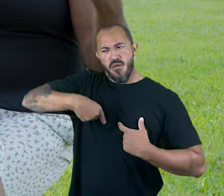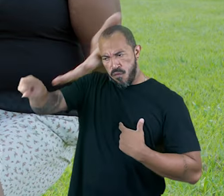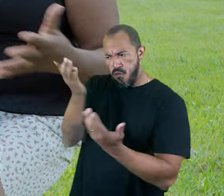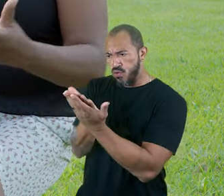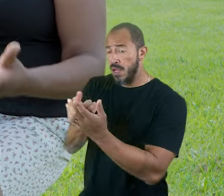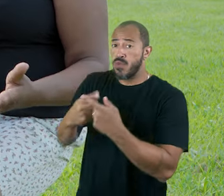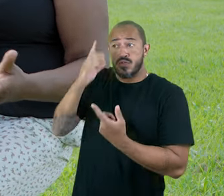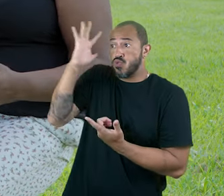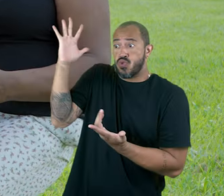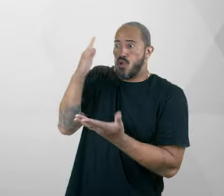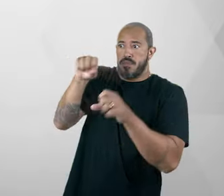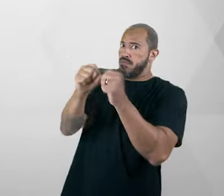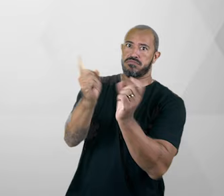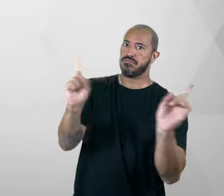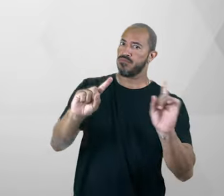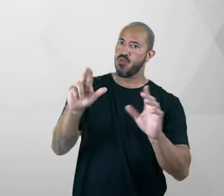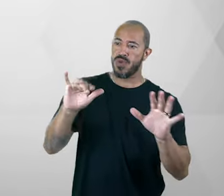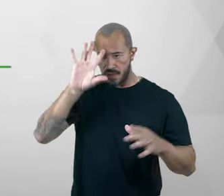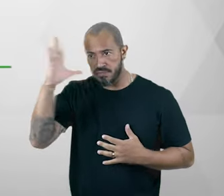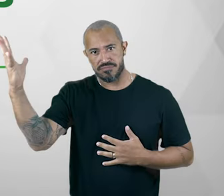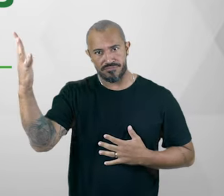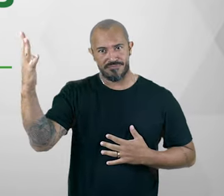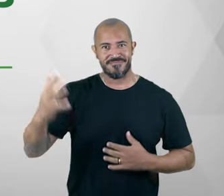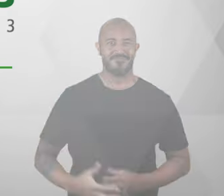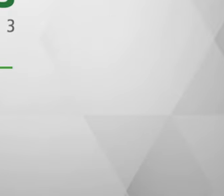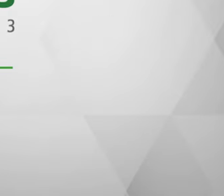é coisa que nunca passa até que você realize.